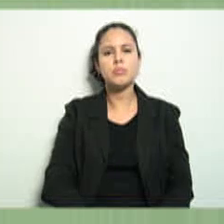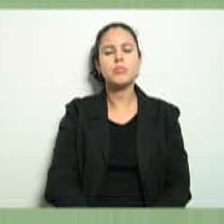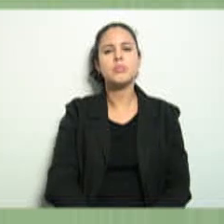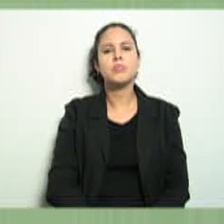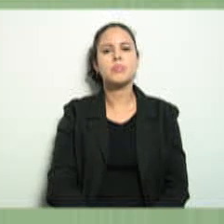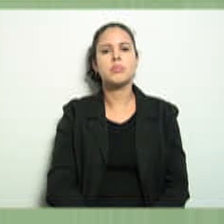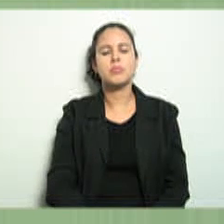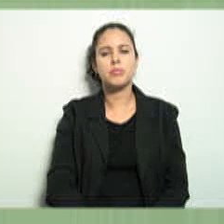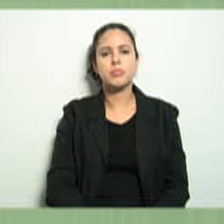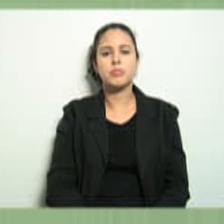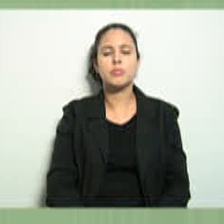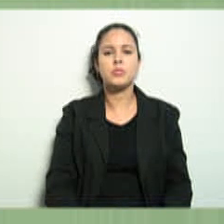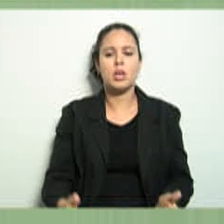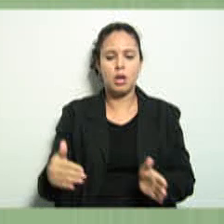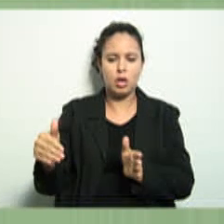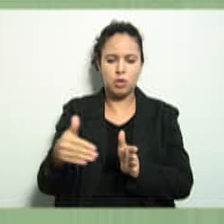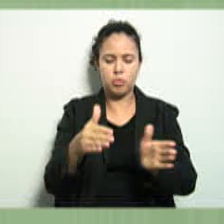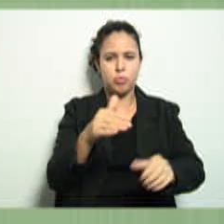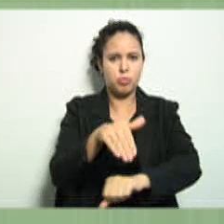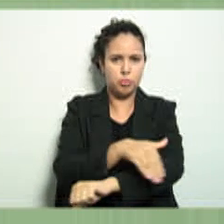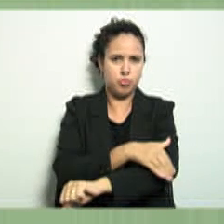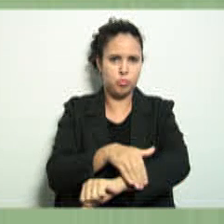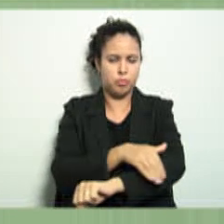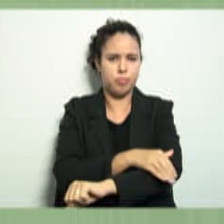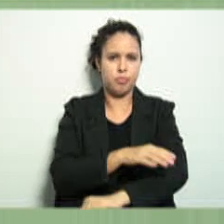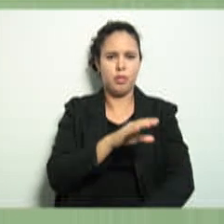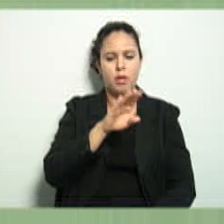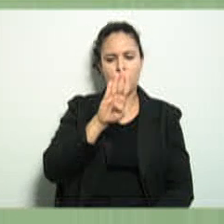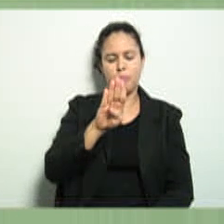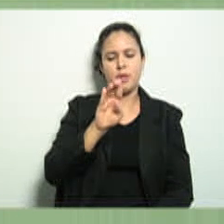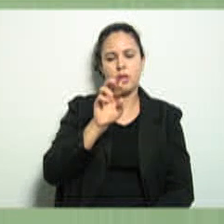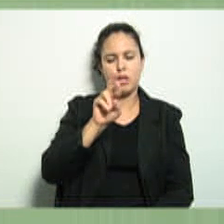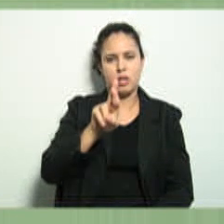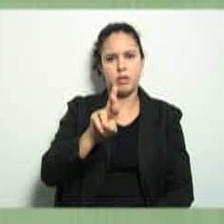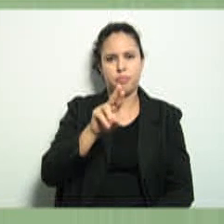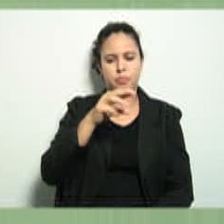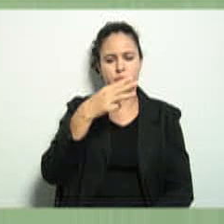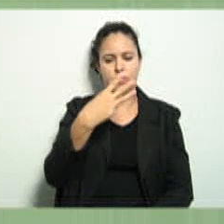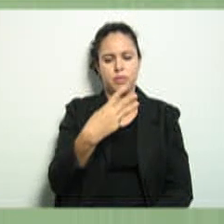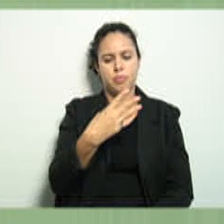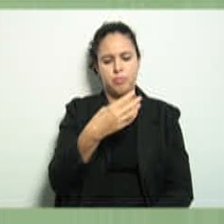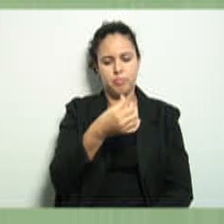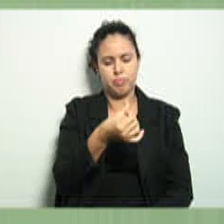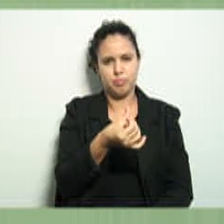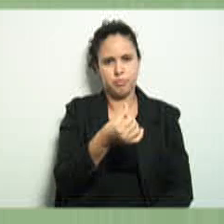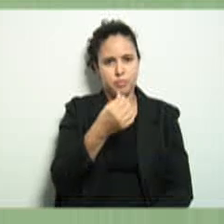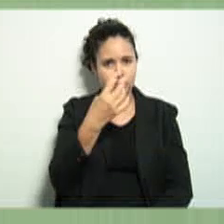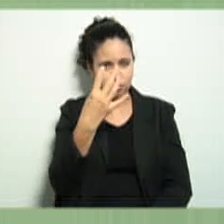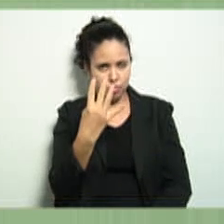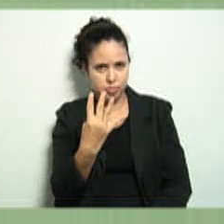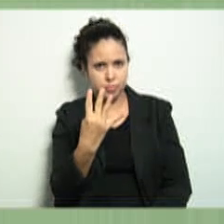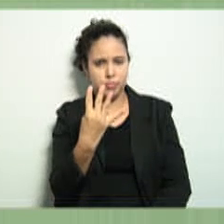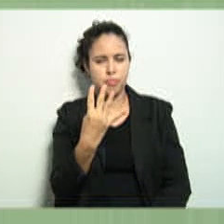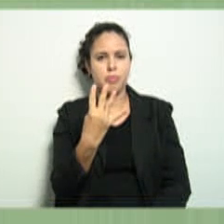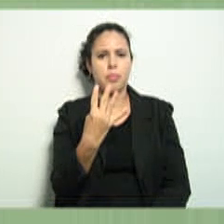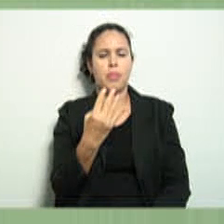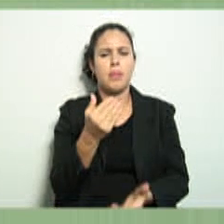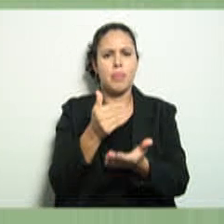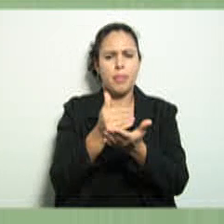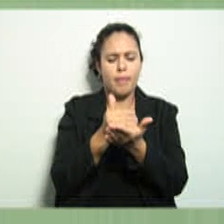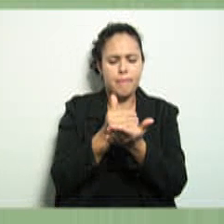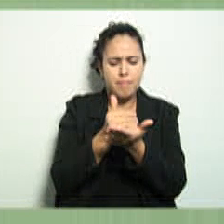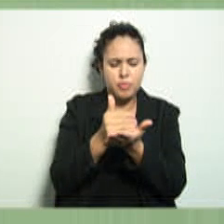A rodovia BR-364, entretanto, foi motivo de grande imigração para o território do